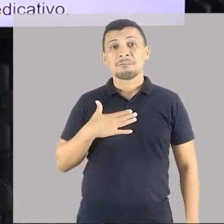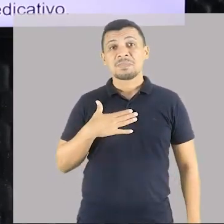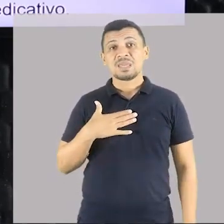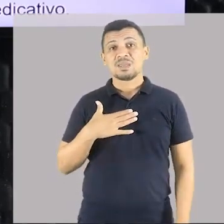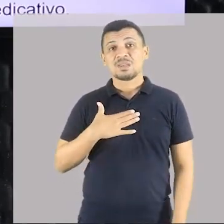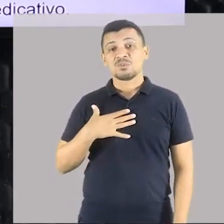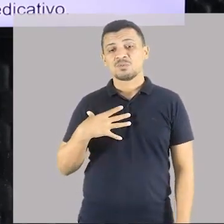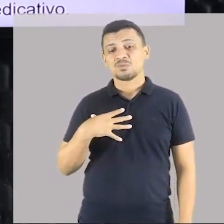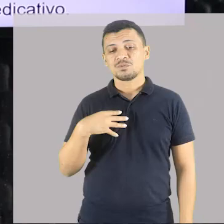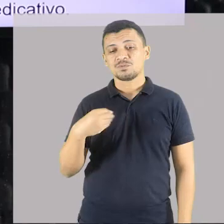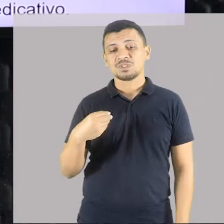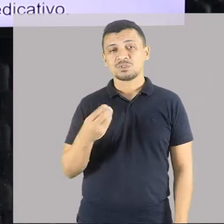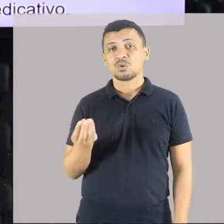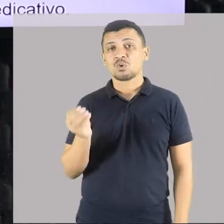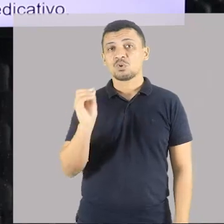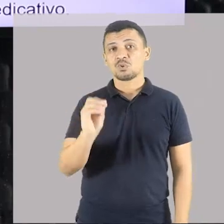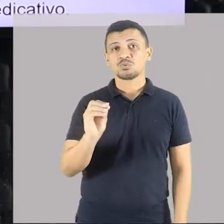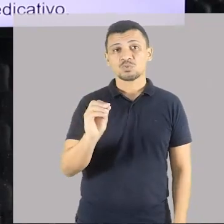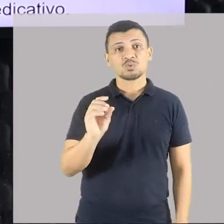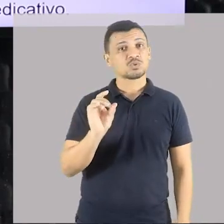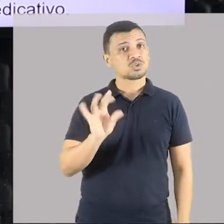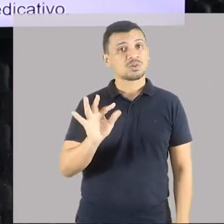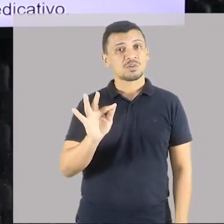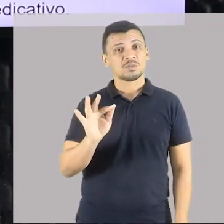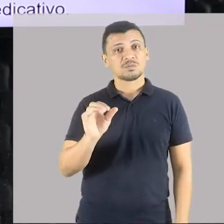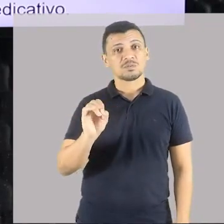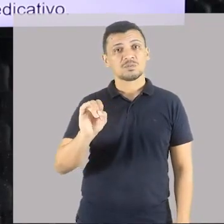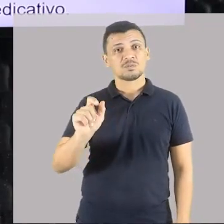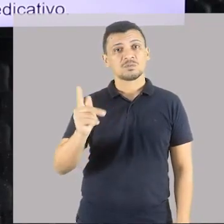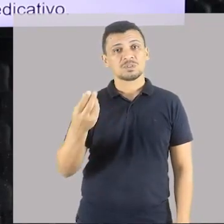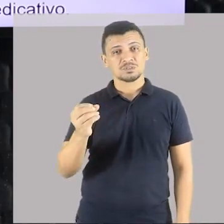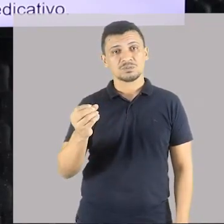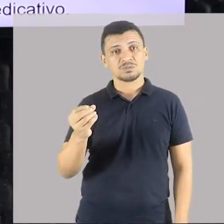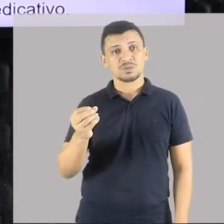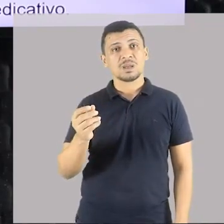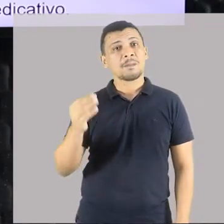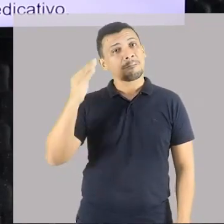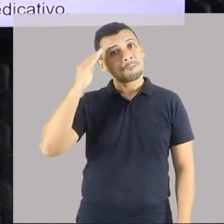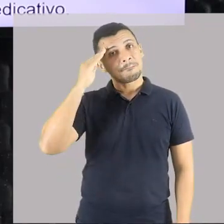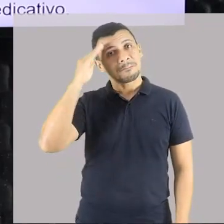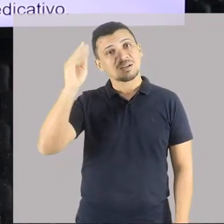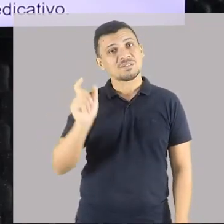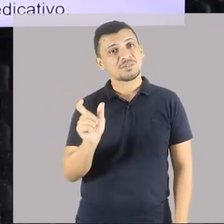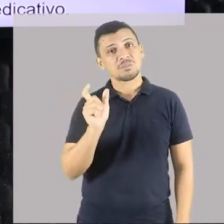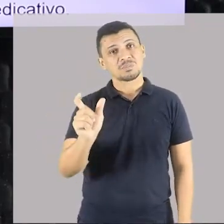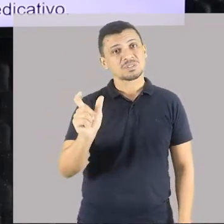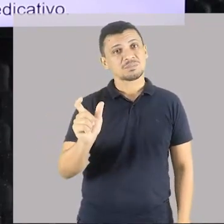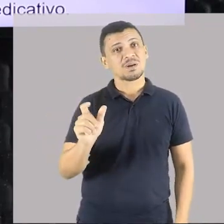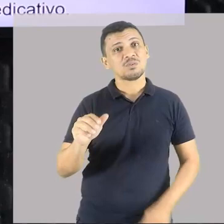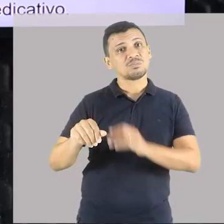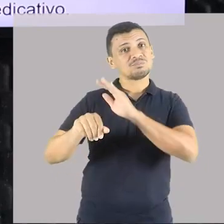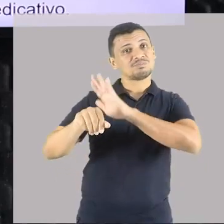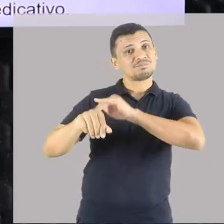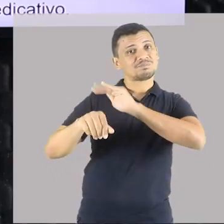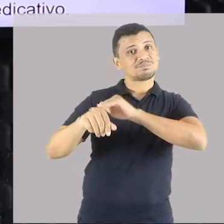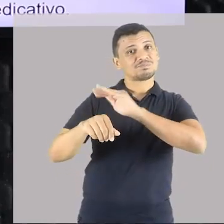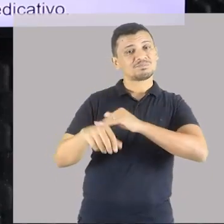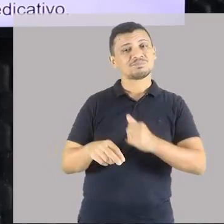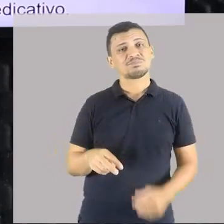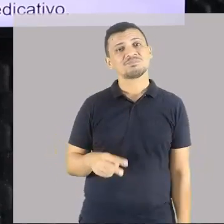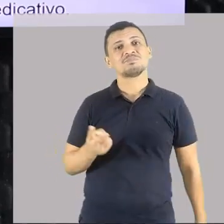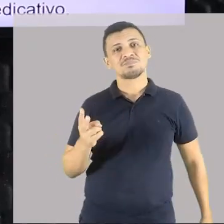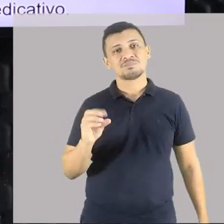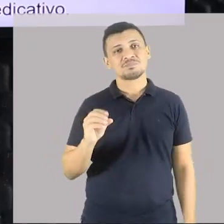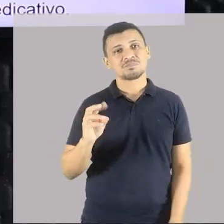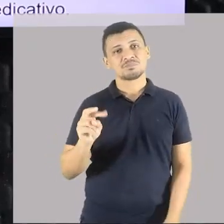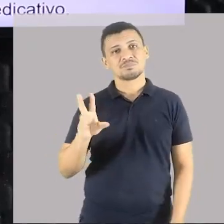ele colocou só filho, certo? Então ele seria o núcleo do vocativo, certo? O vocativo é meu filho e o termo filho